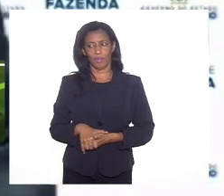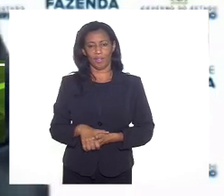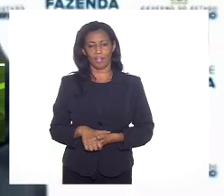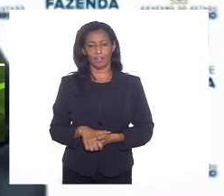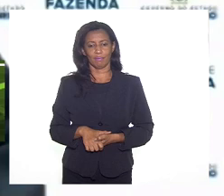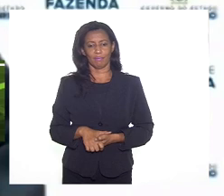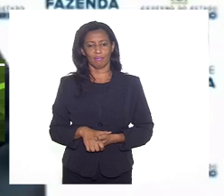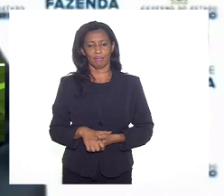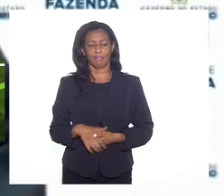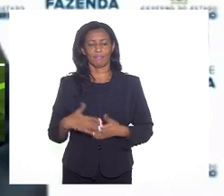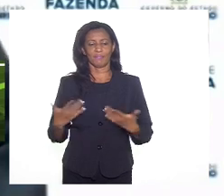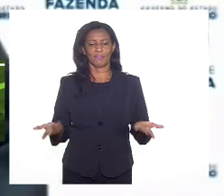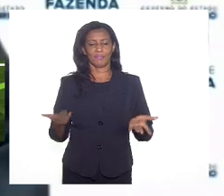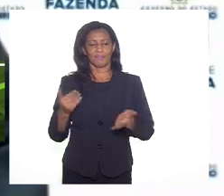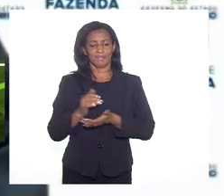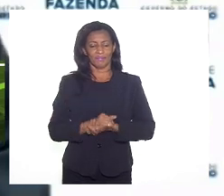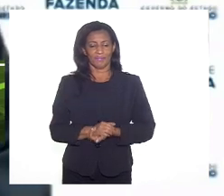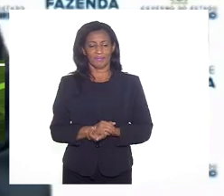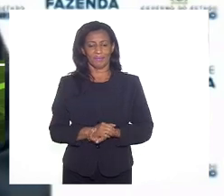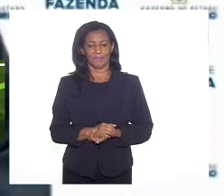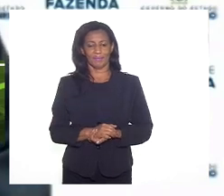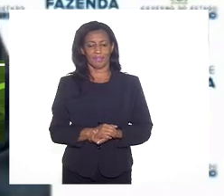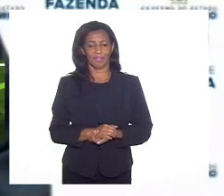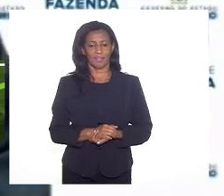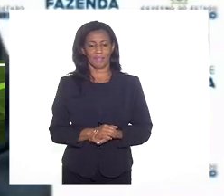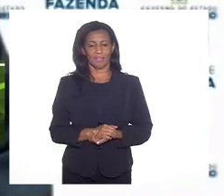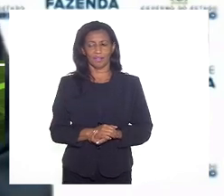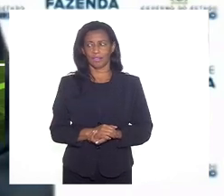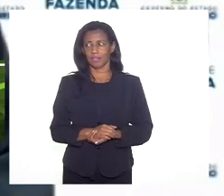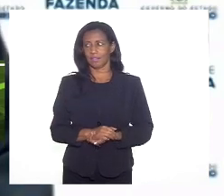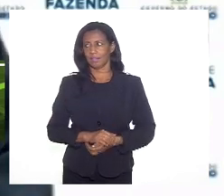juntos nessa empreitada. Alô?